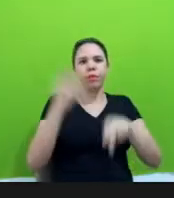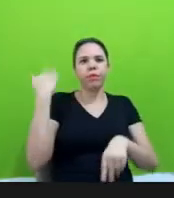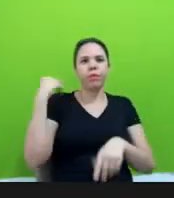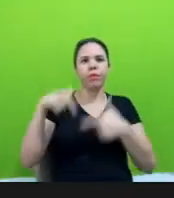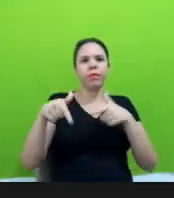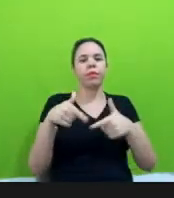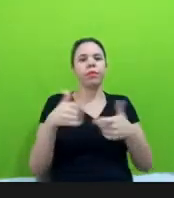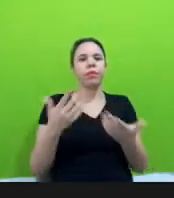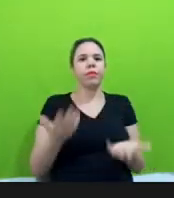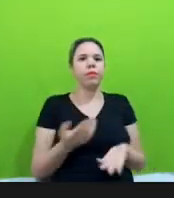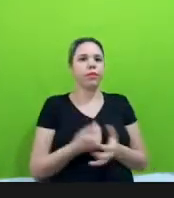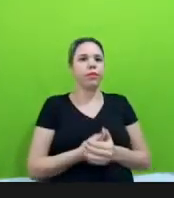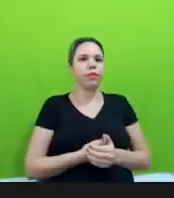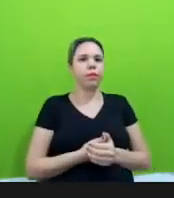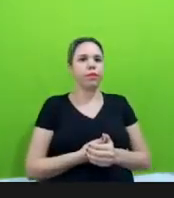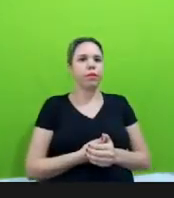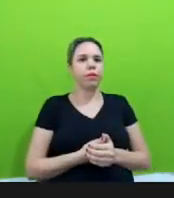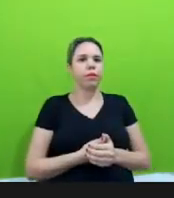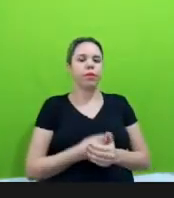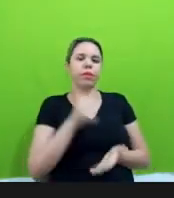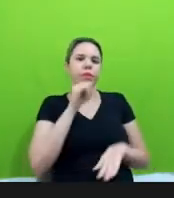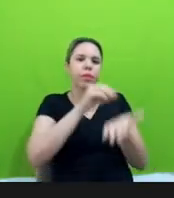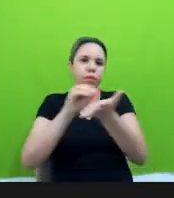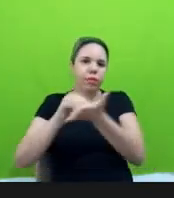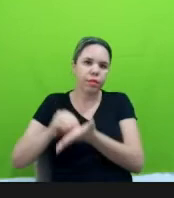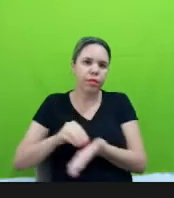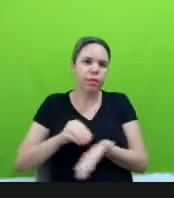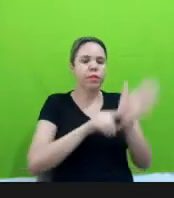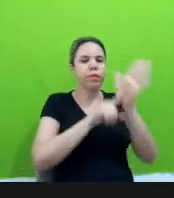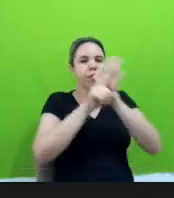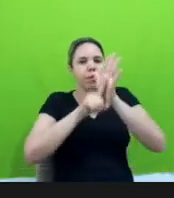de Planejamento e Estatística da Secretaria de Segurança Pública de São